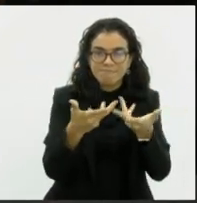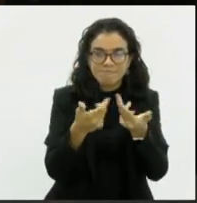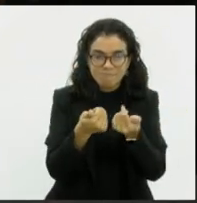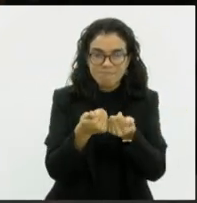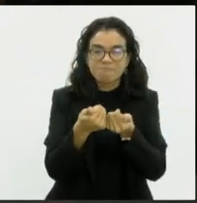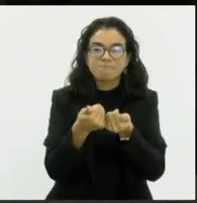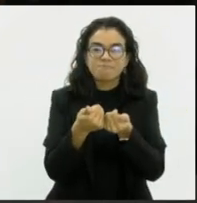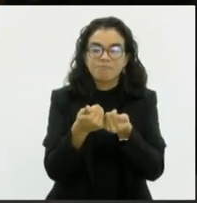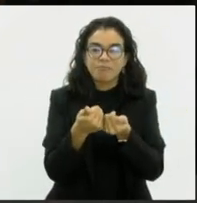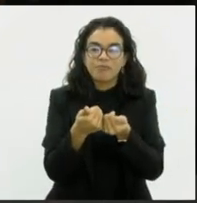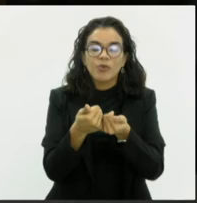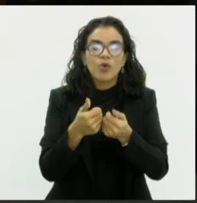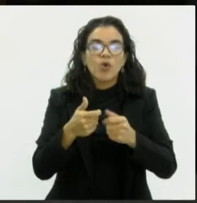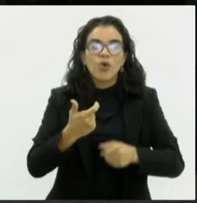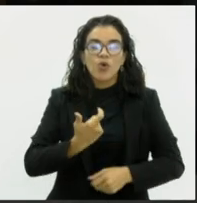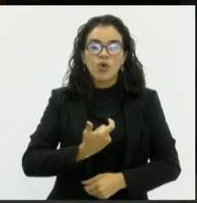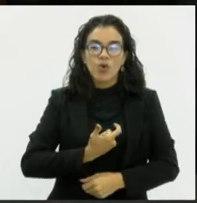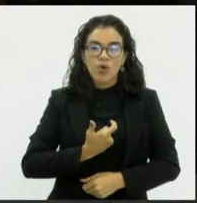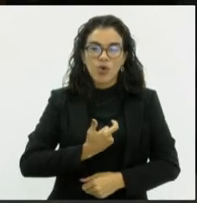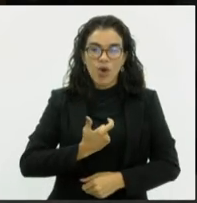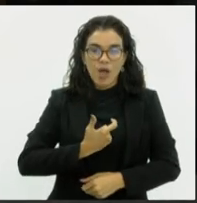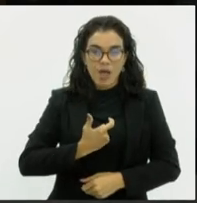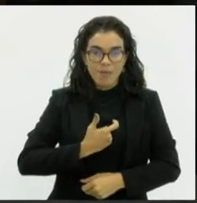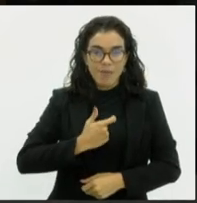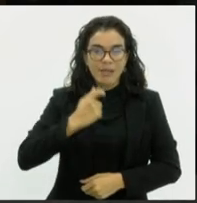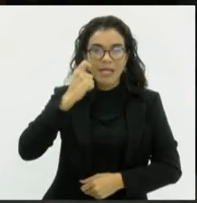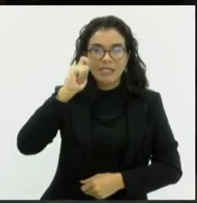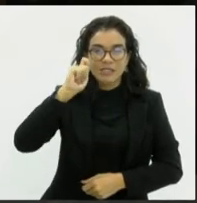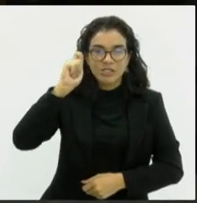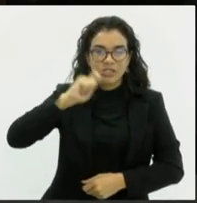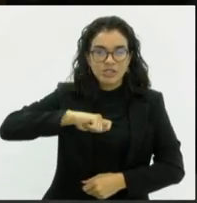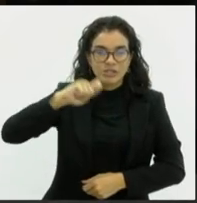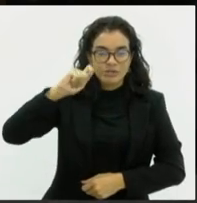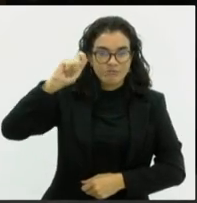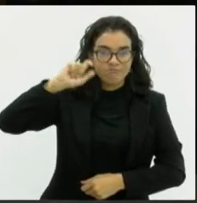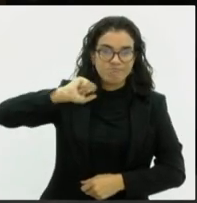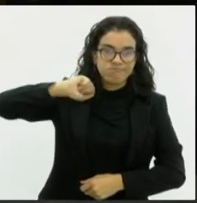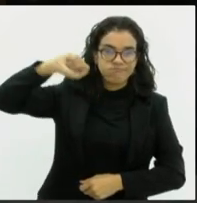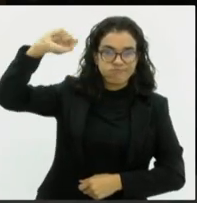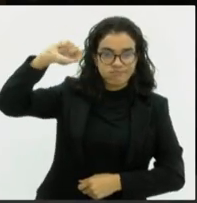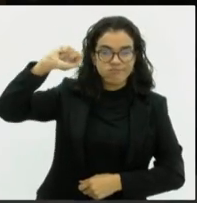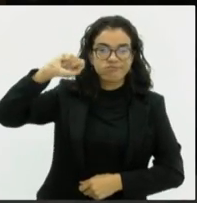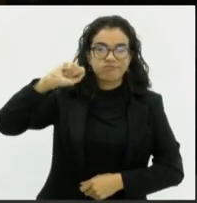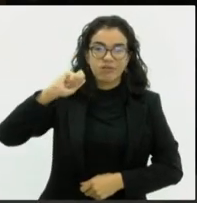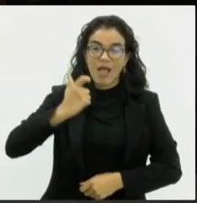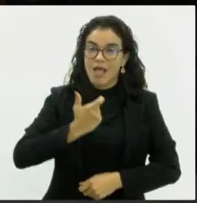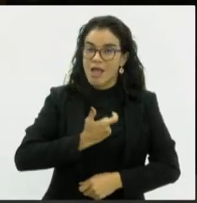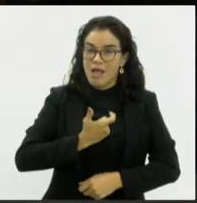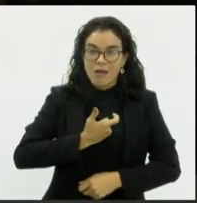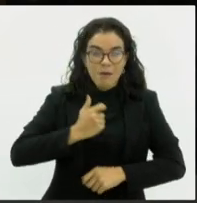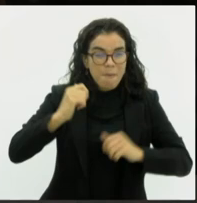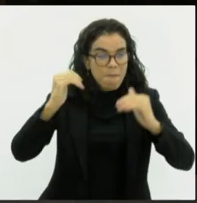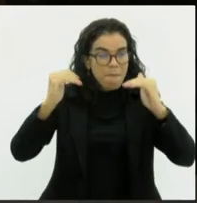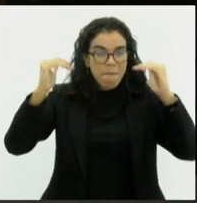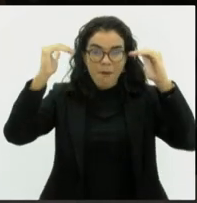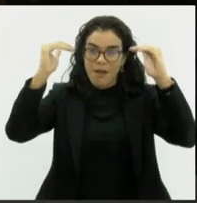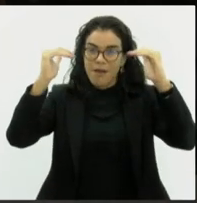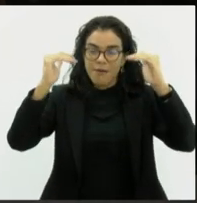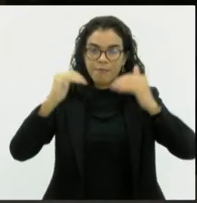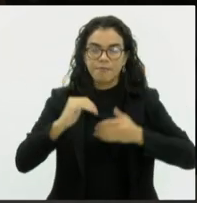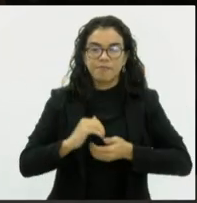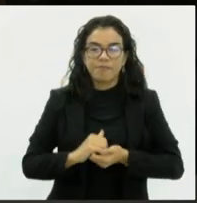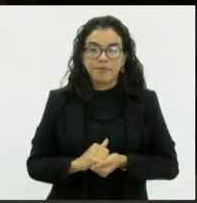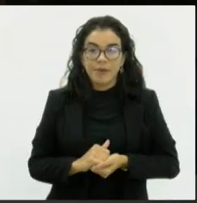excepcionais, com a medalha Tiradentes e o título Benemérito do Estado do Rio de Janeiro.